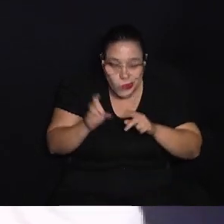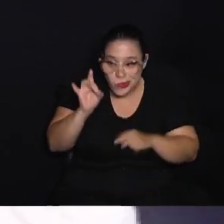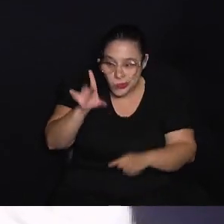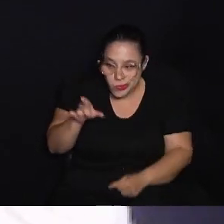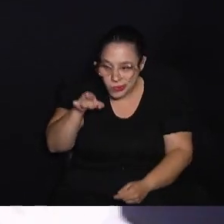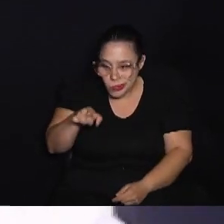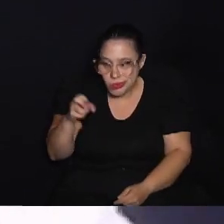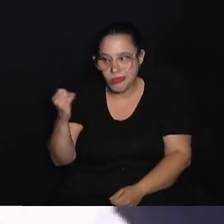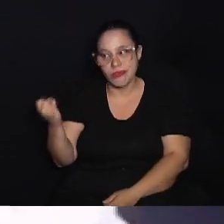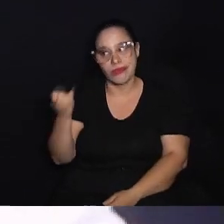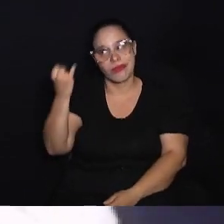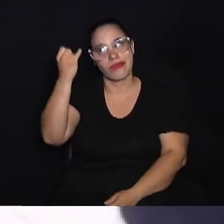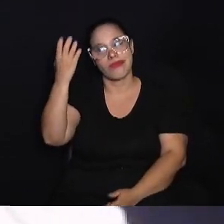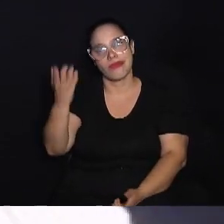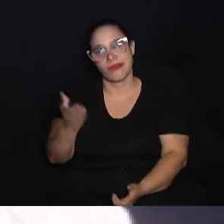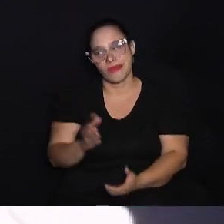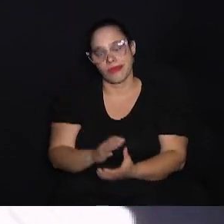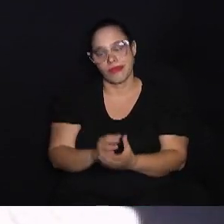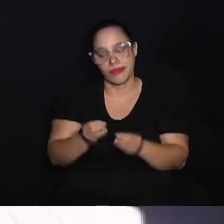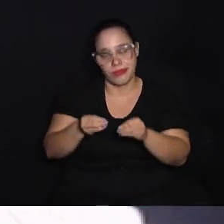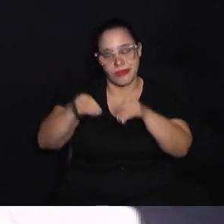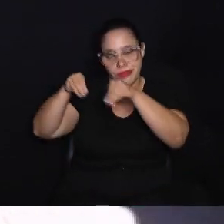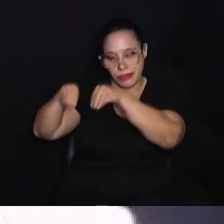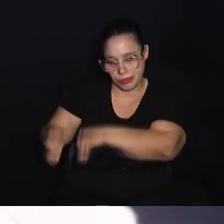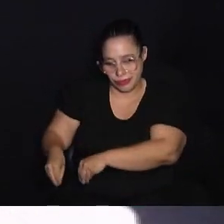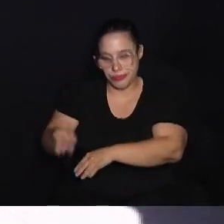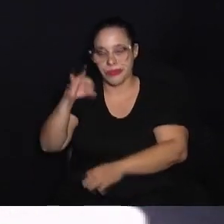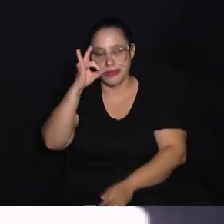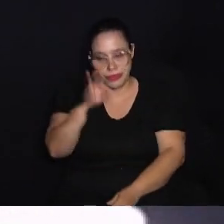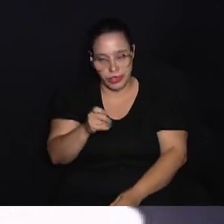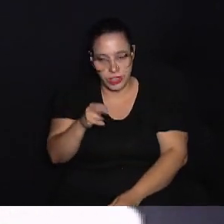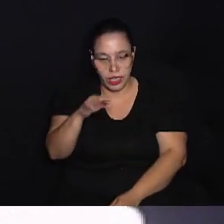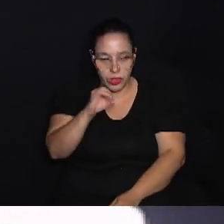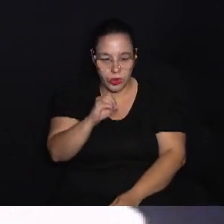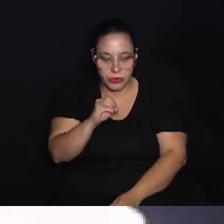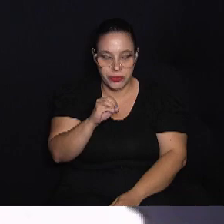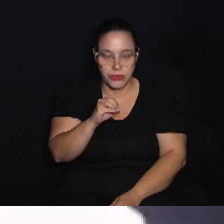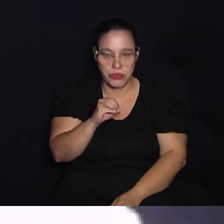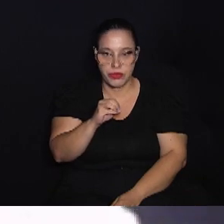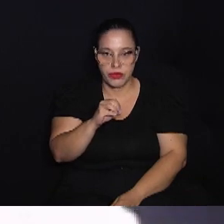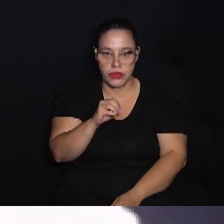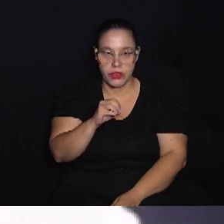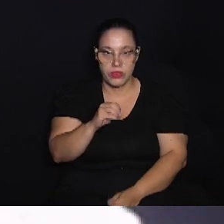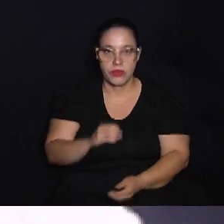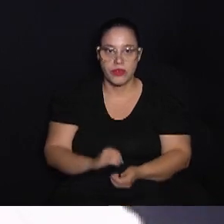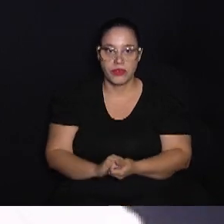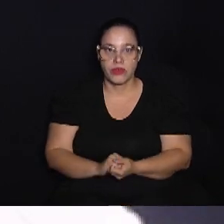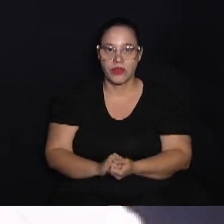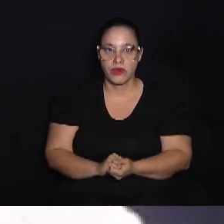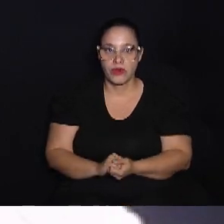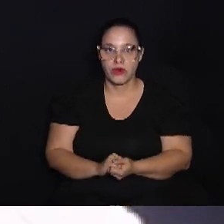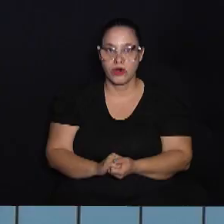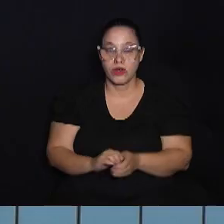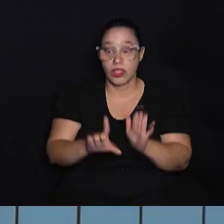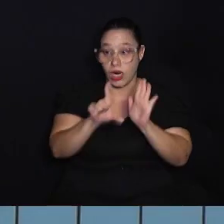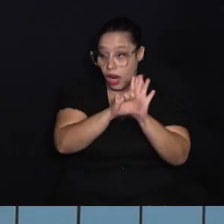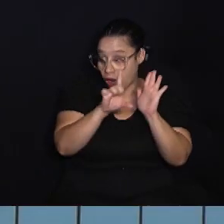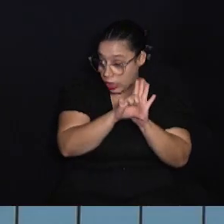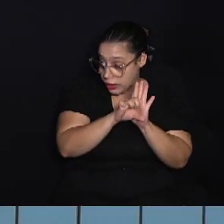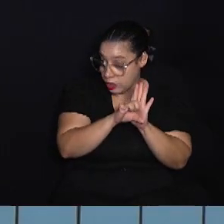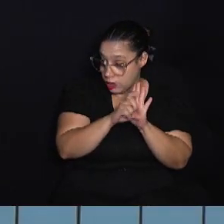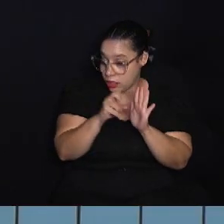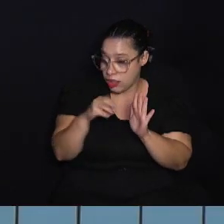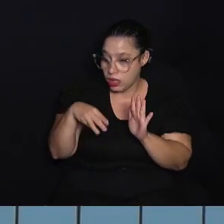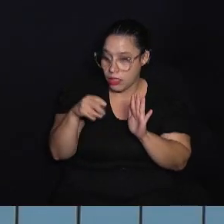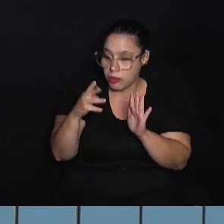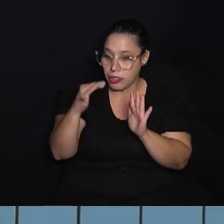né, a população sobre essa importância, né, do descarte correto do eletroeletrônico e eletrodoméstico. E isso está inclusive